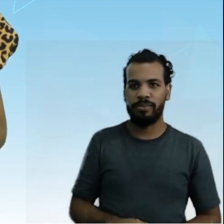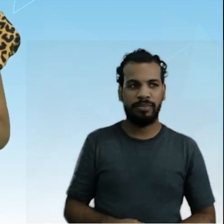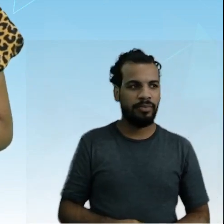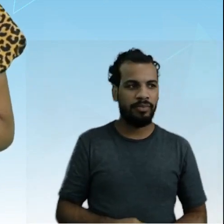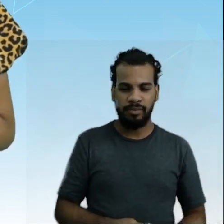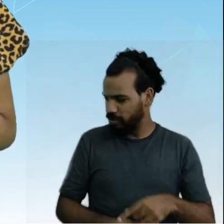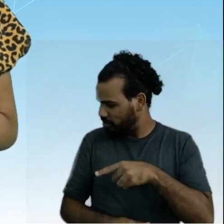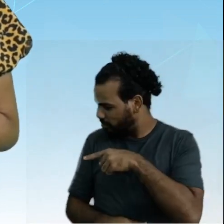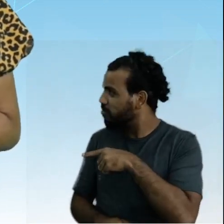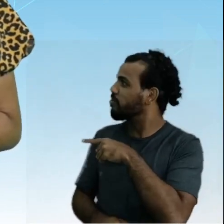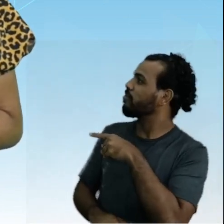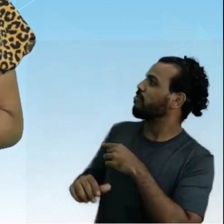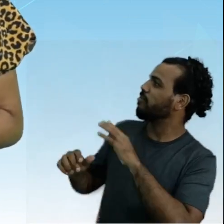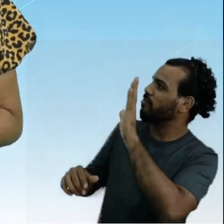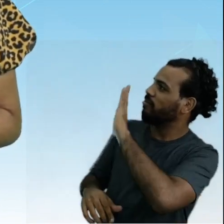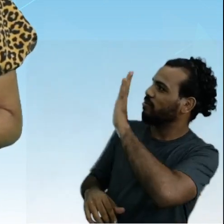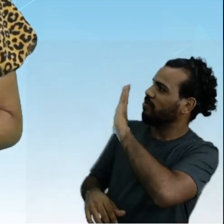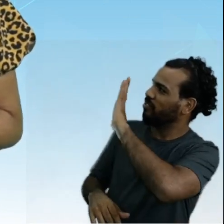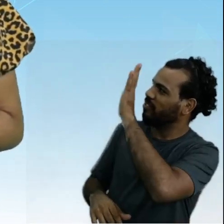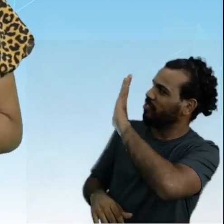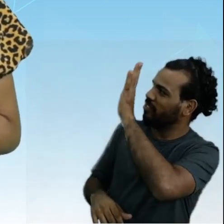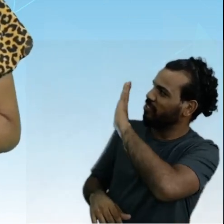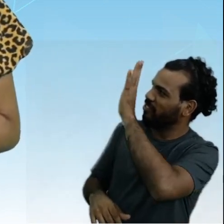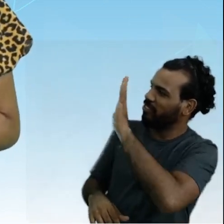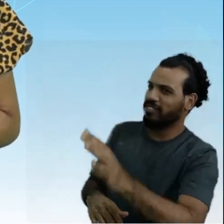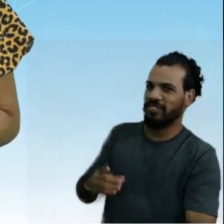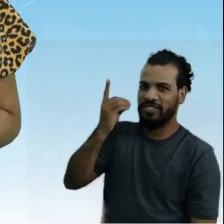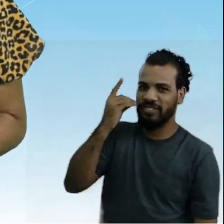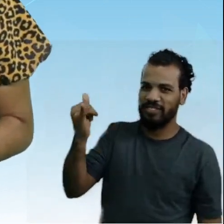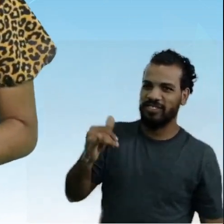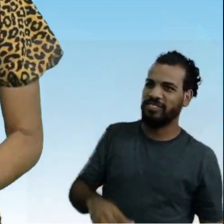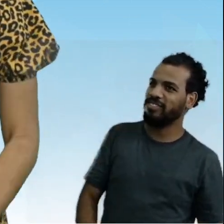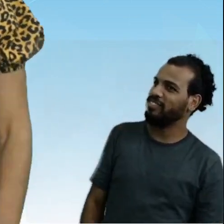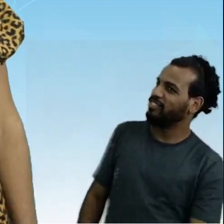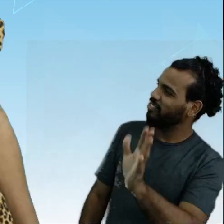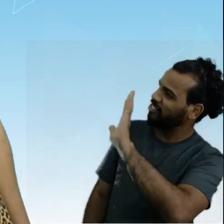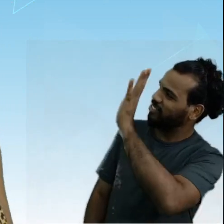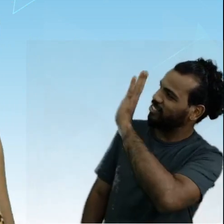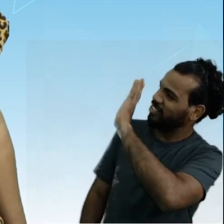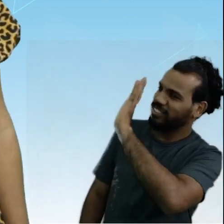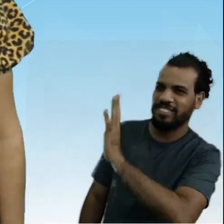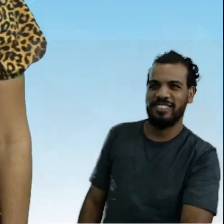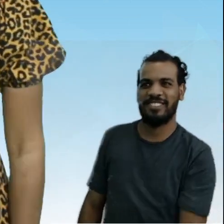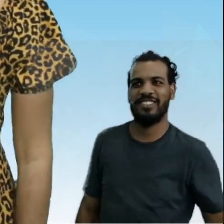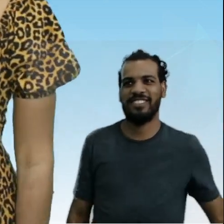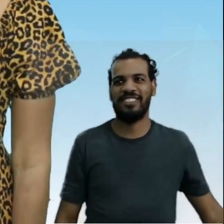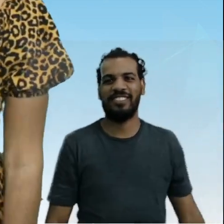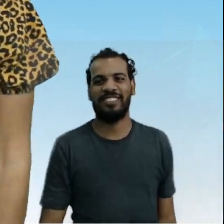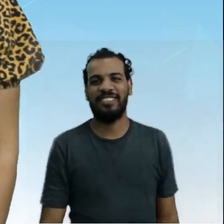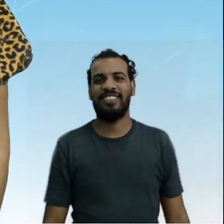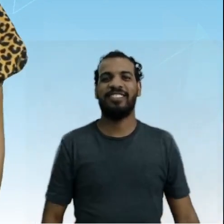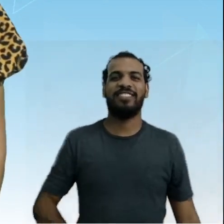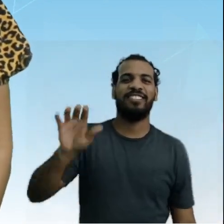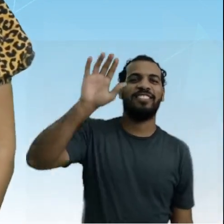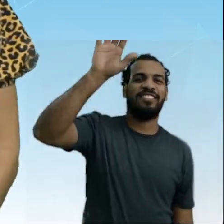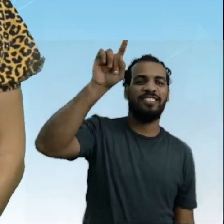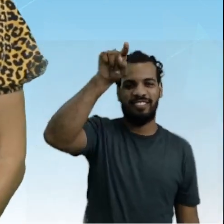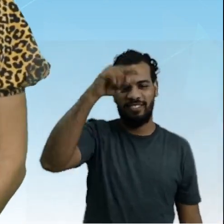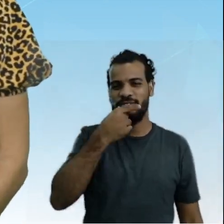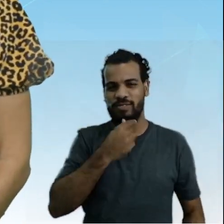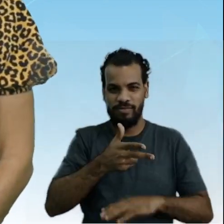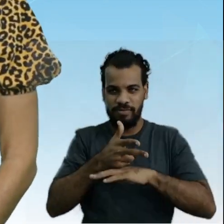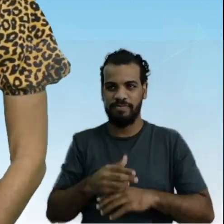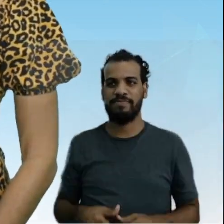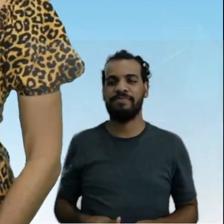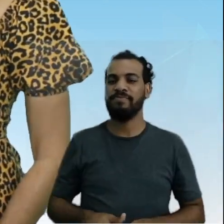ao nosso professor aqui, eu falei aqui, ó, o nosso Danley, ao Ronaldo aqui. E lembrar, professora Adriana, um